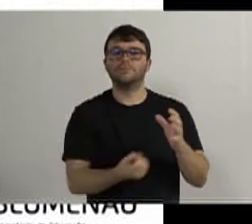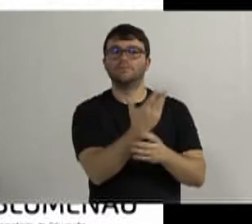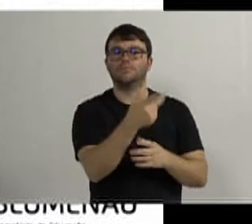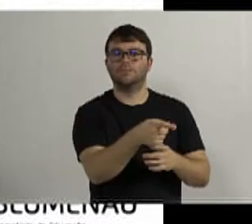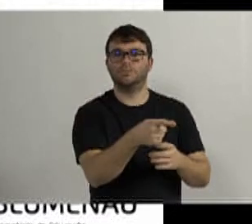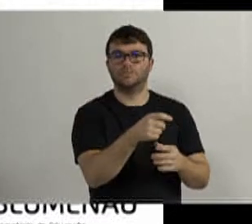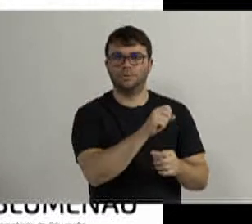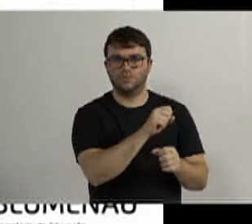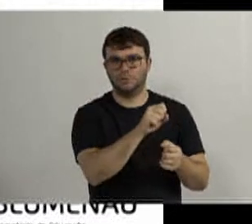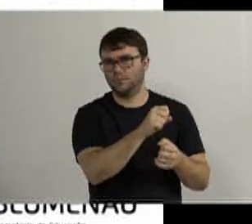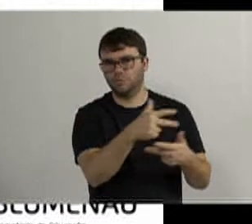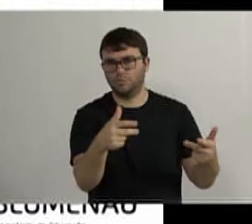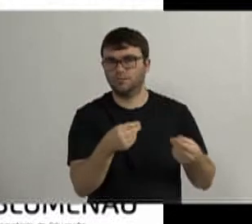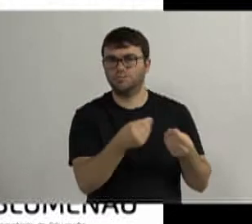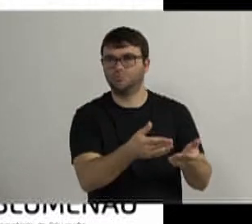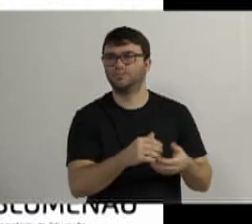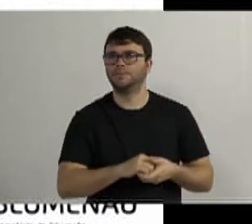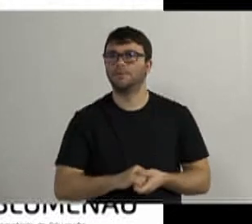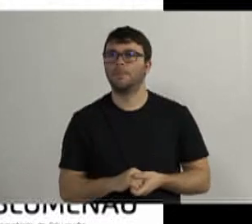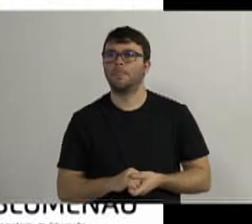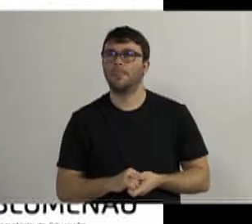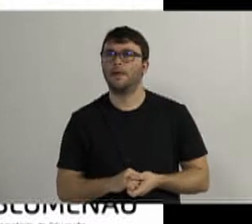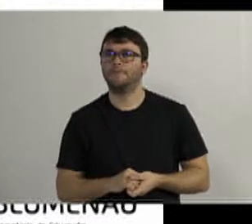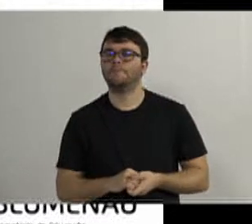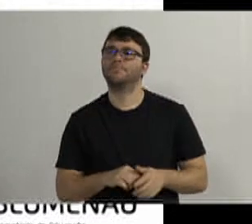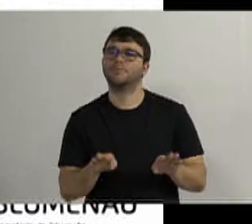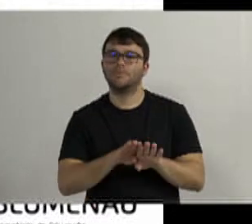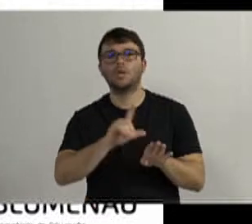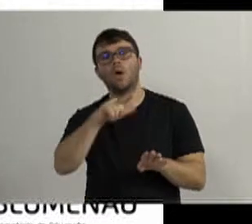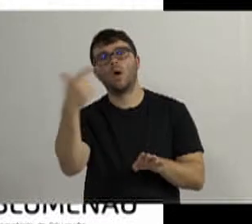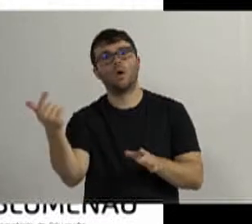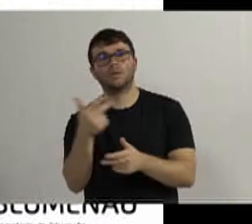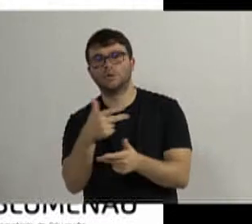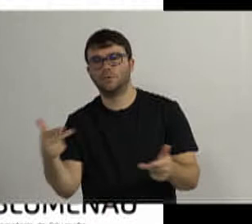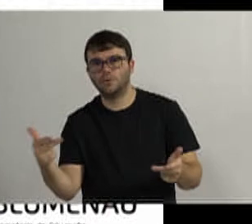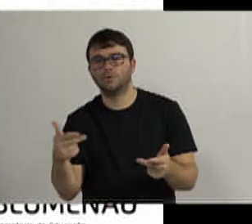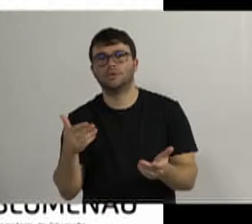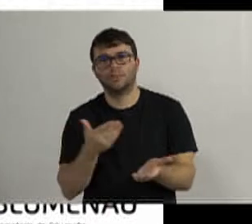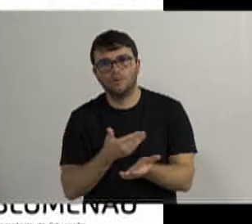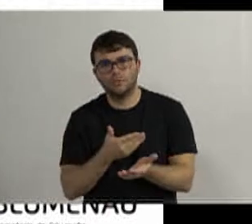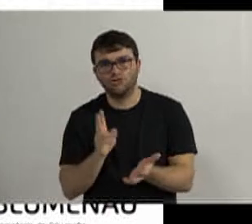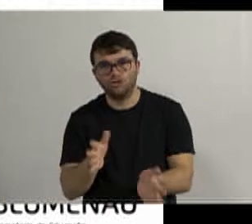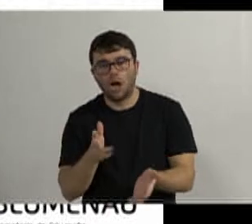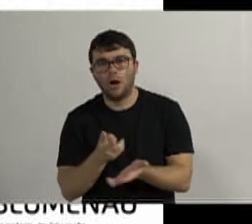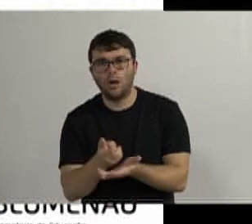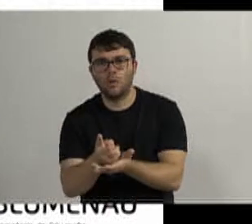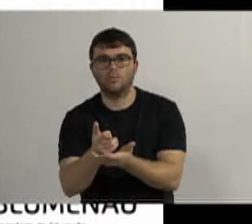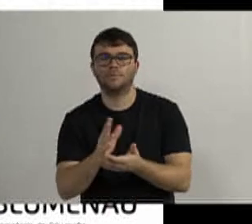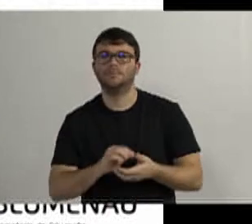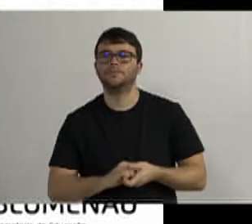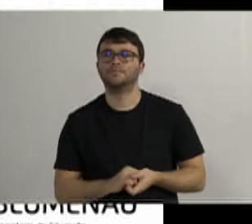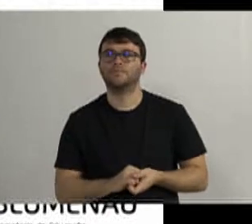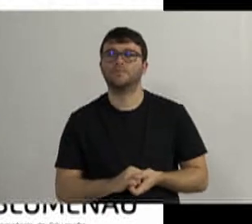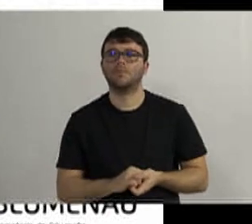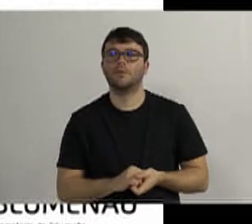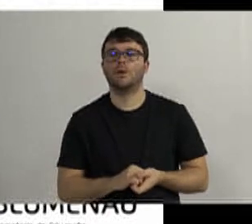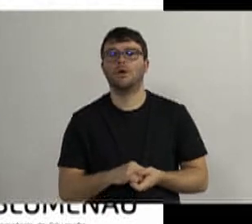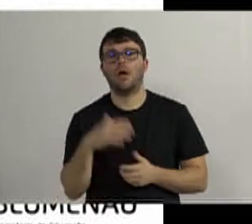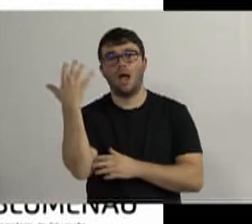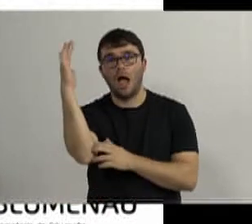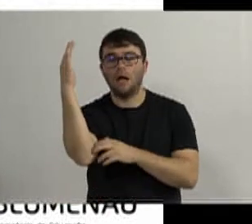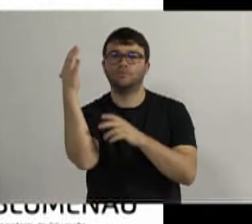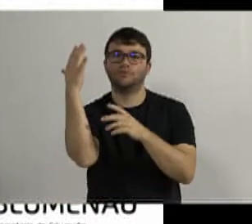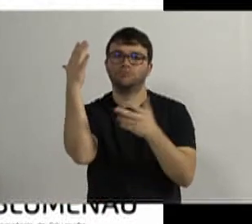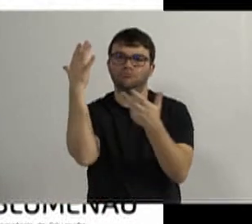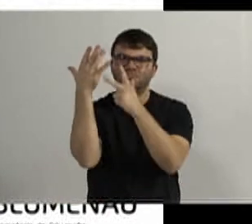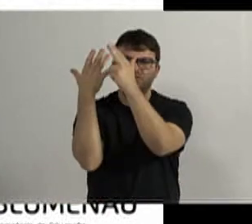atividades temos outros iniciativos em andamento que estão são licitações para pode corta de árvore nós temos uma quantidade muito